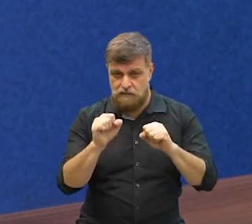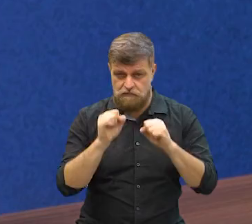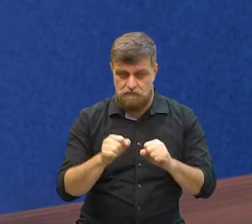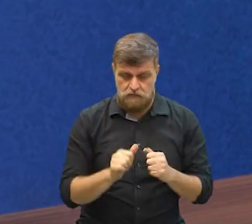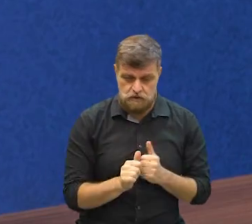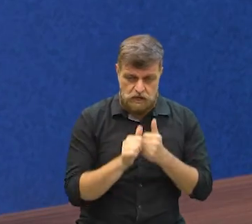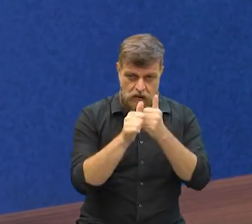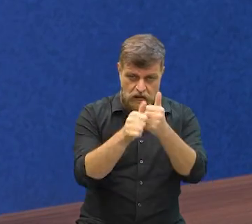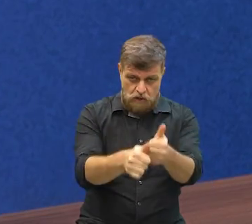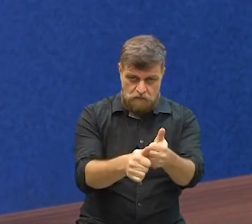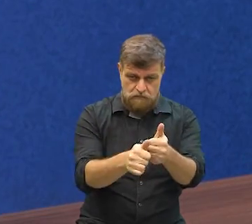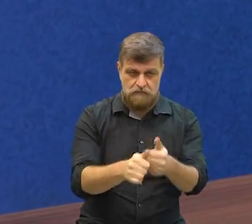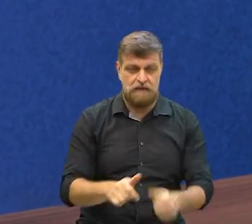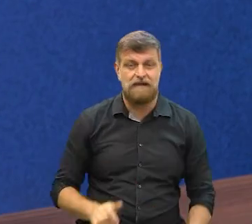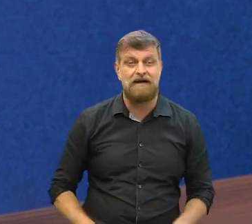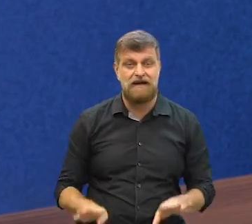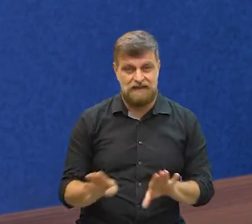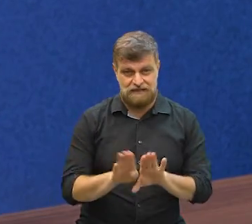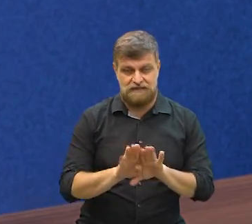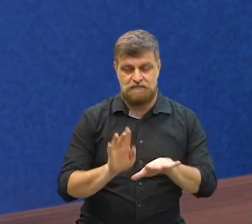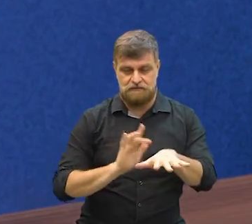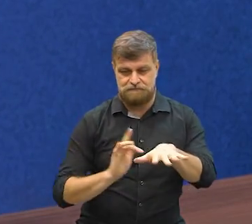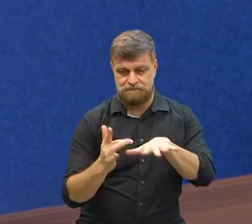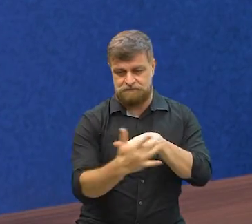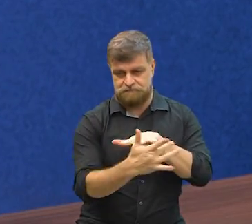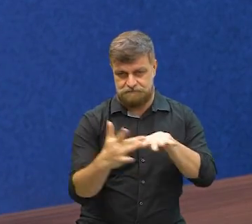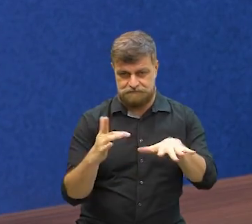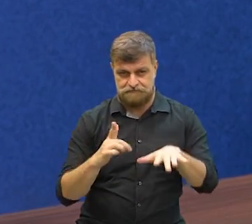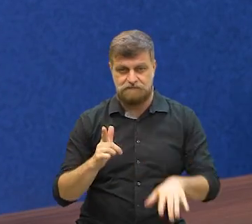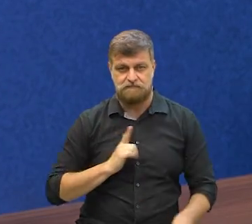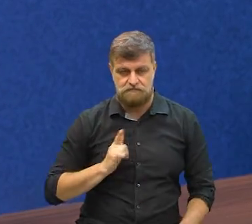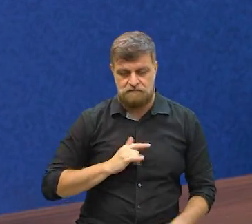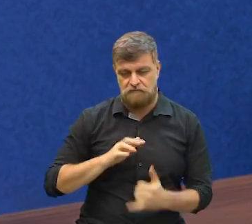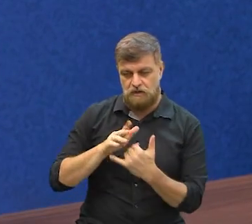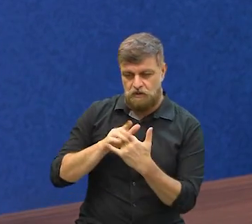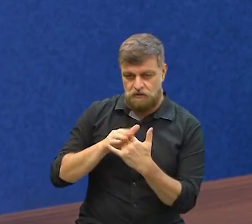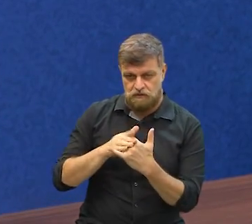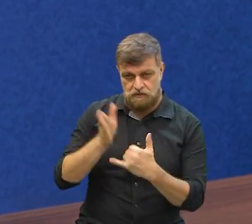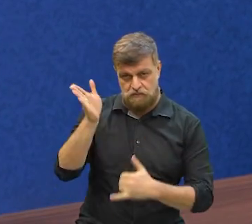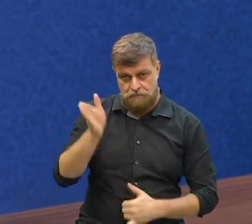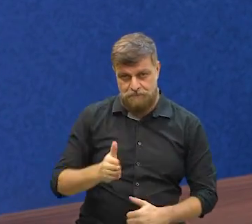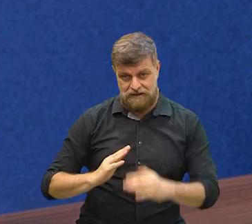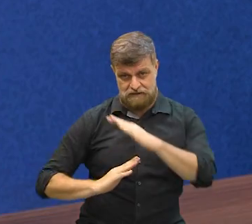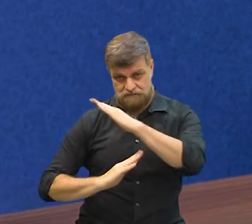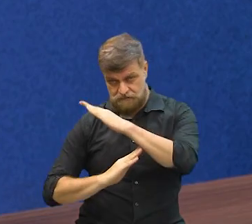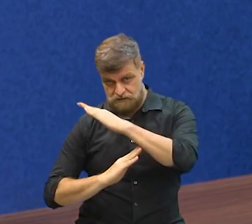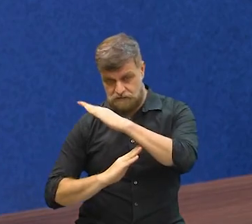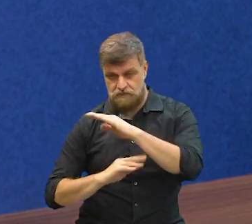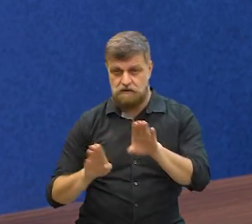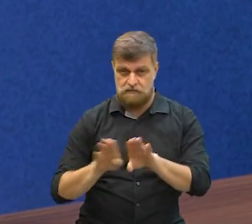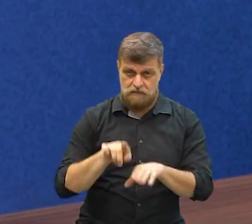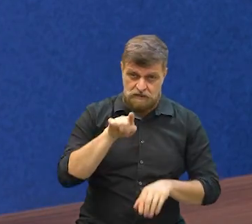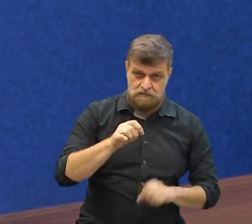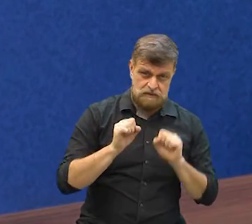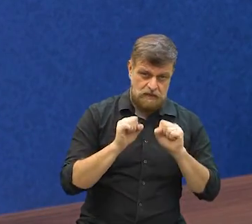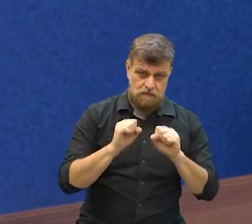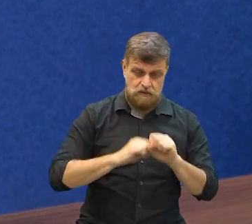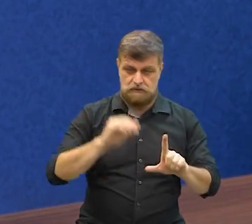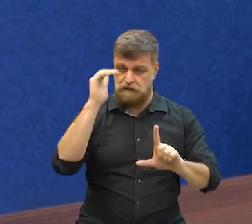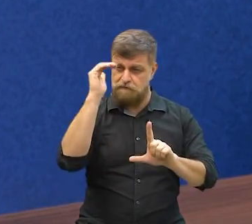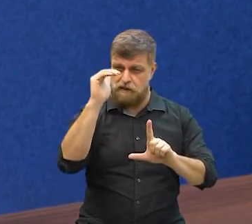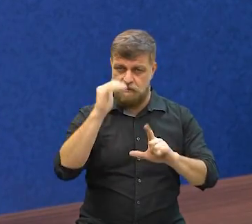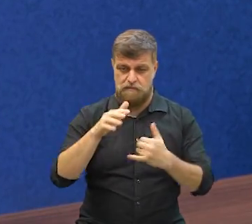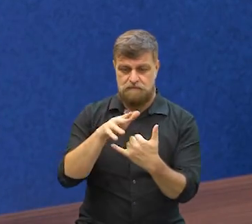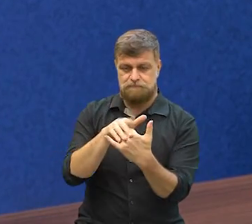você pode acompanhar o nosso programa também nas redes sociais, através do youtube.com/TV Câmara Campinas. Você,